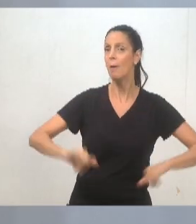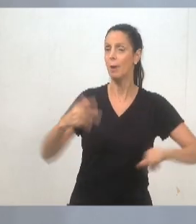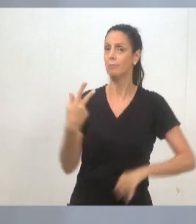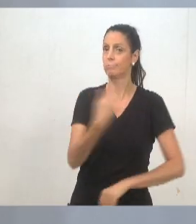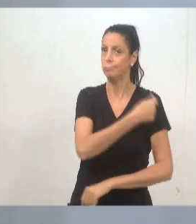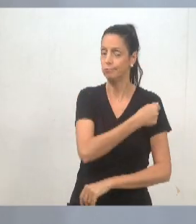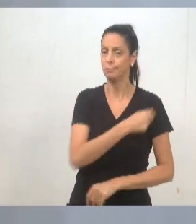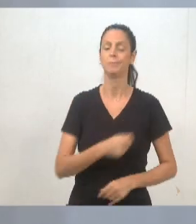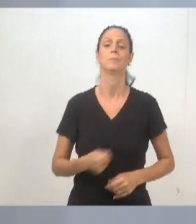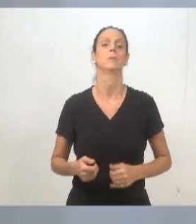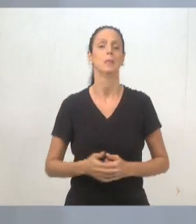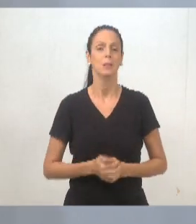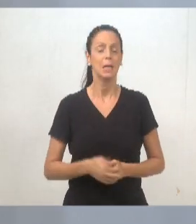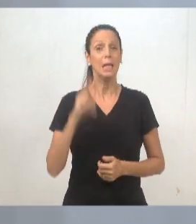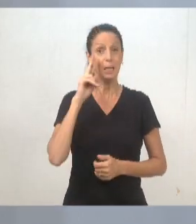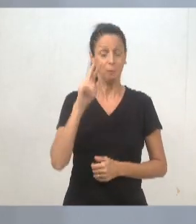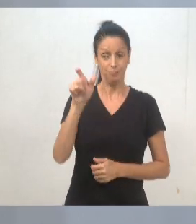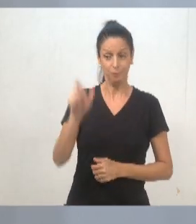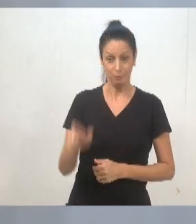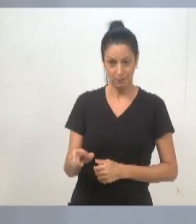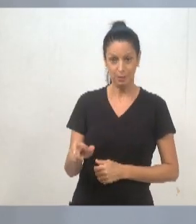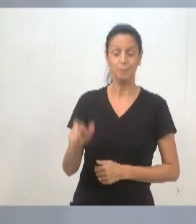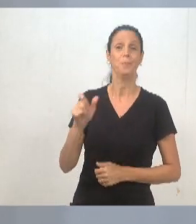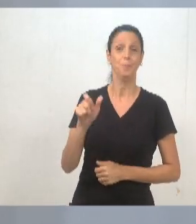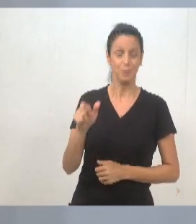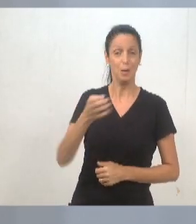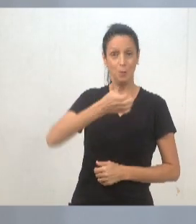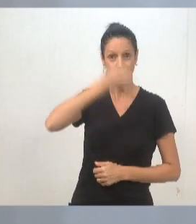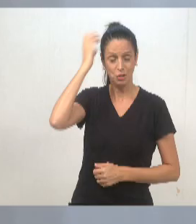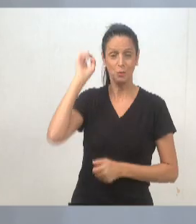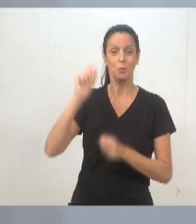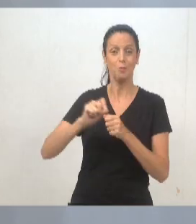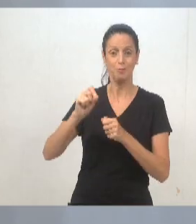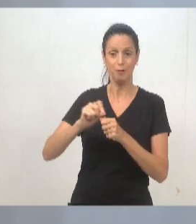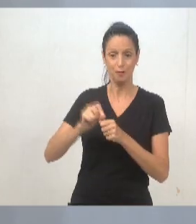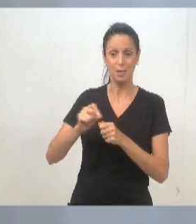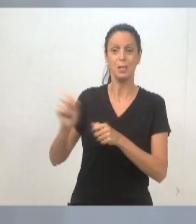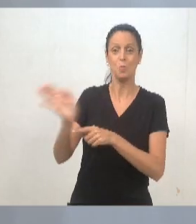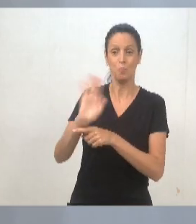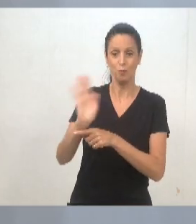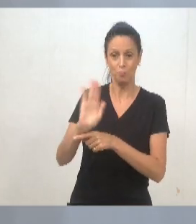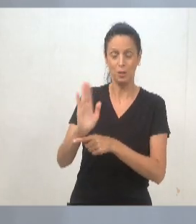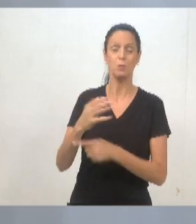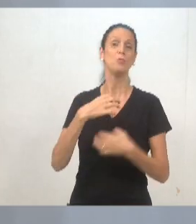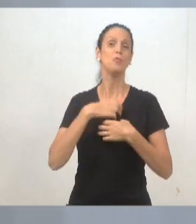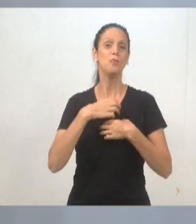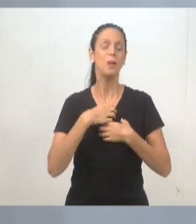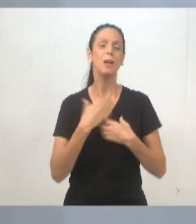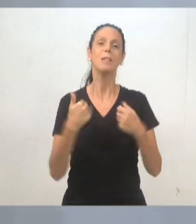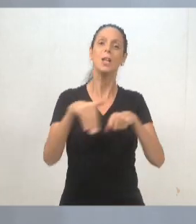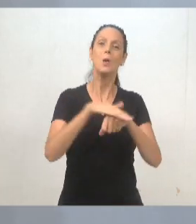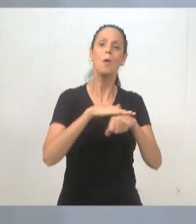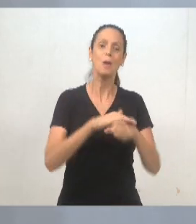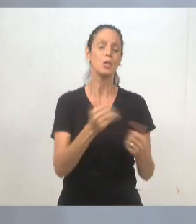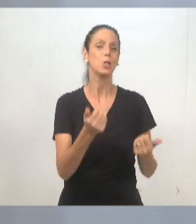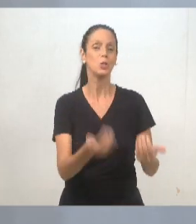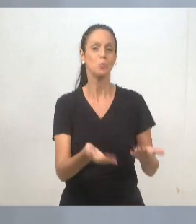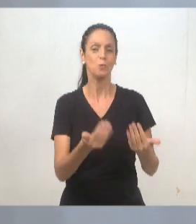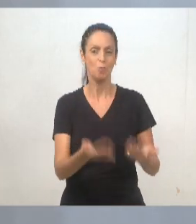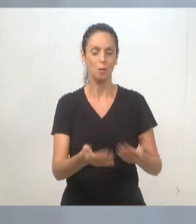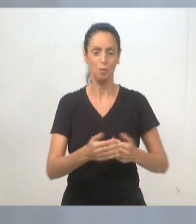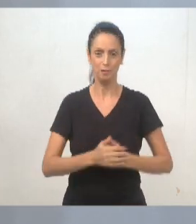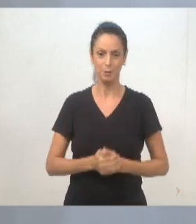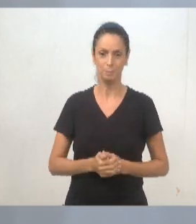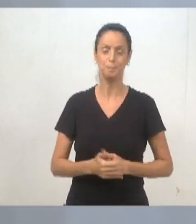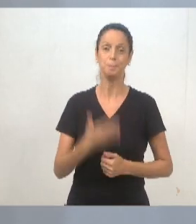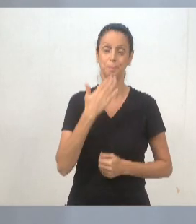fazer justiça, achei muito interessante, um modelo, inclusive, que dialoga com os jovens, onde ele pede que os jovens,